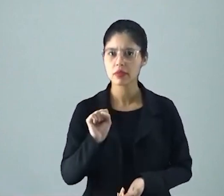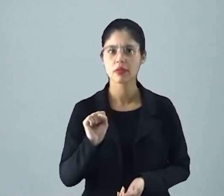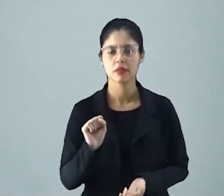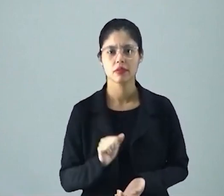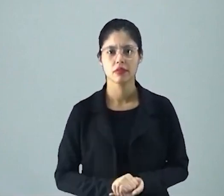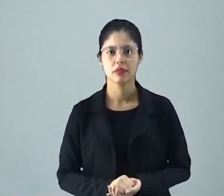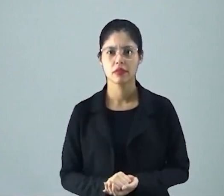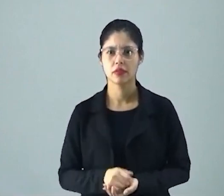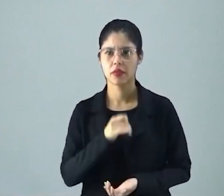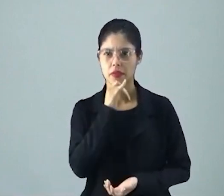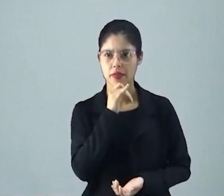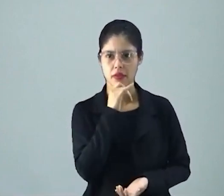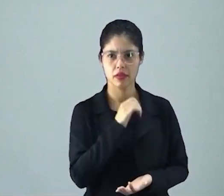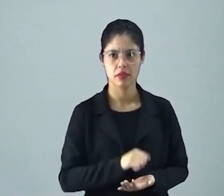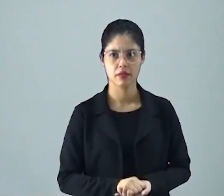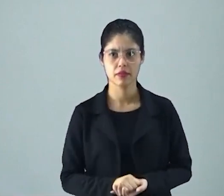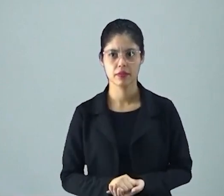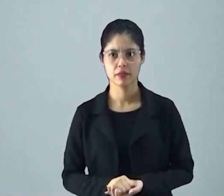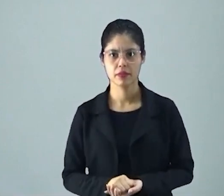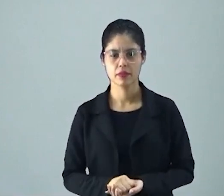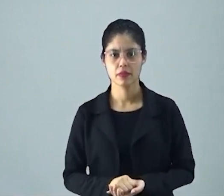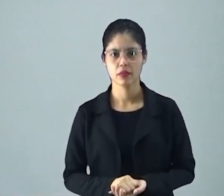vira por exemplo,